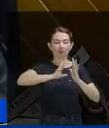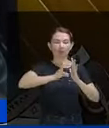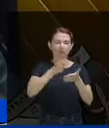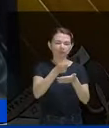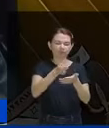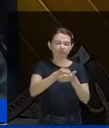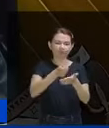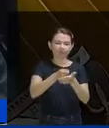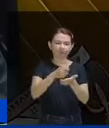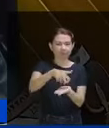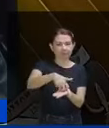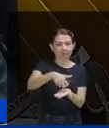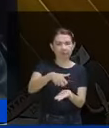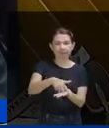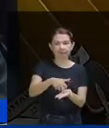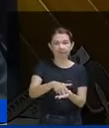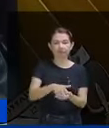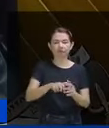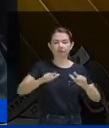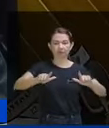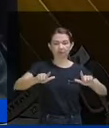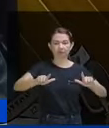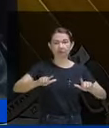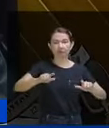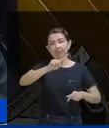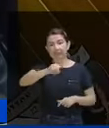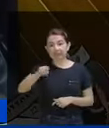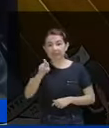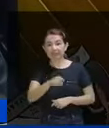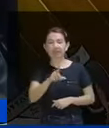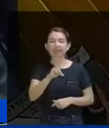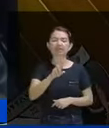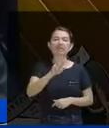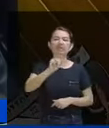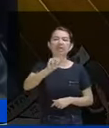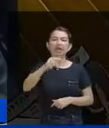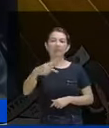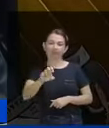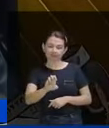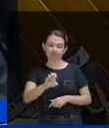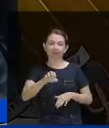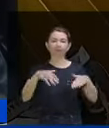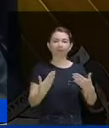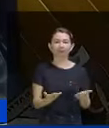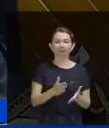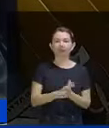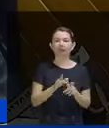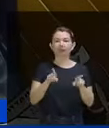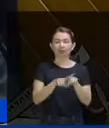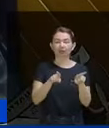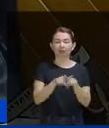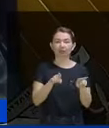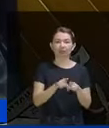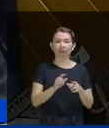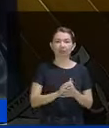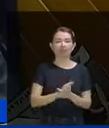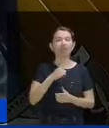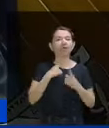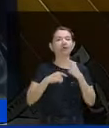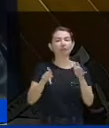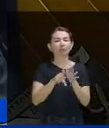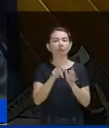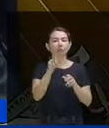severa consequência, que é a cassação do DRAP, atingindo em última análise a soberana